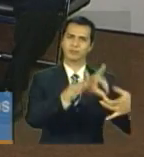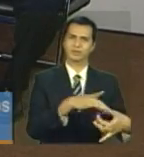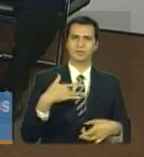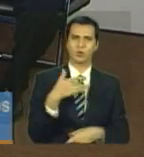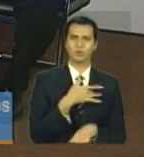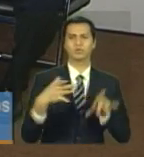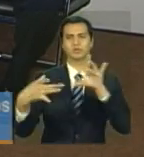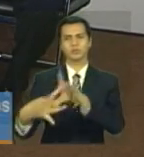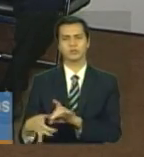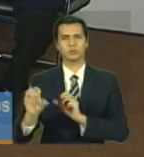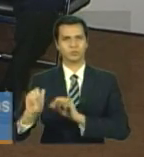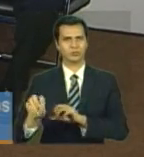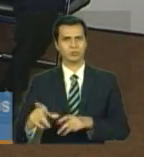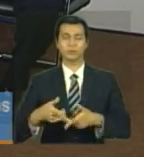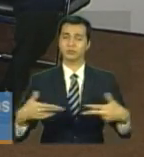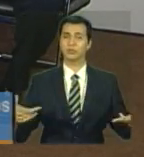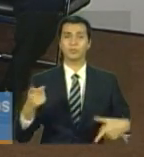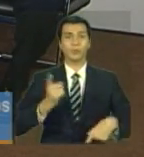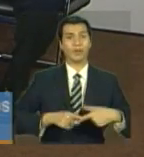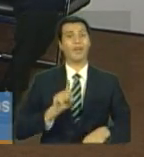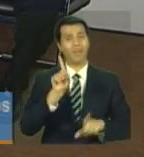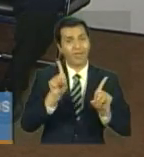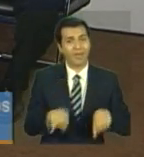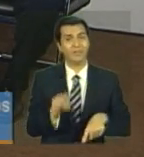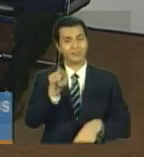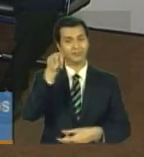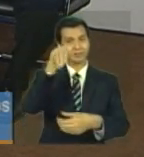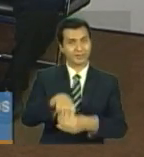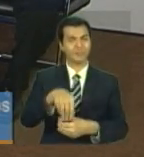coisa acontece, né?